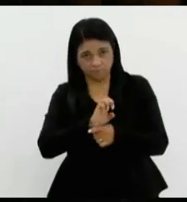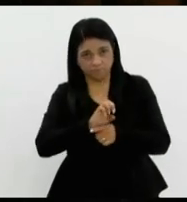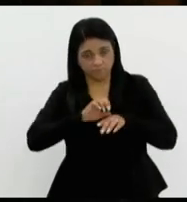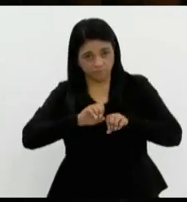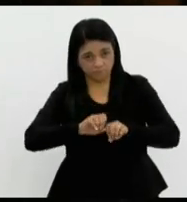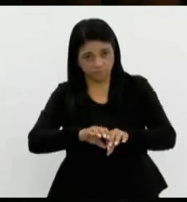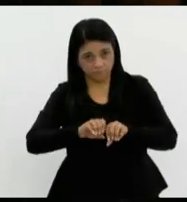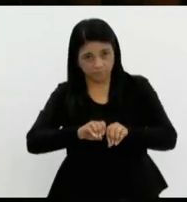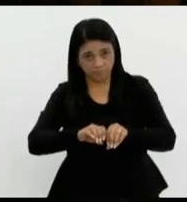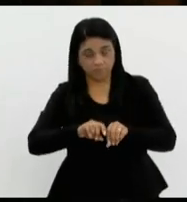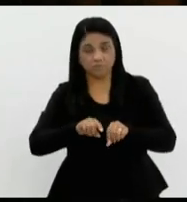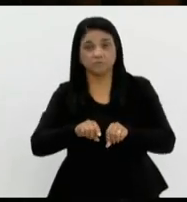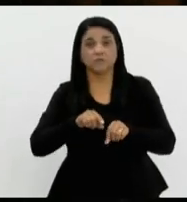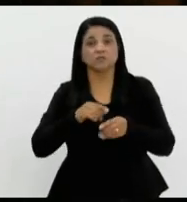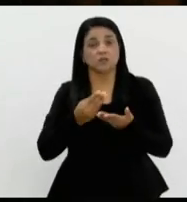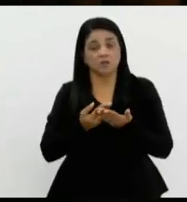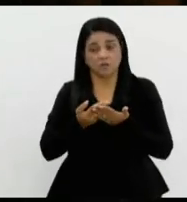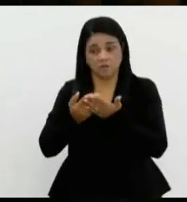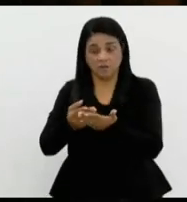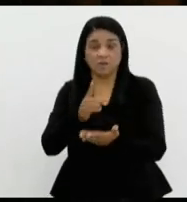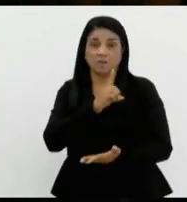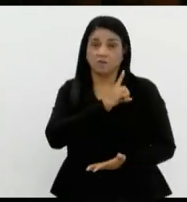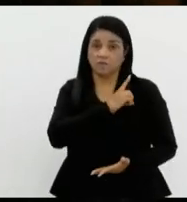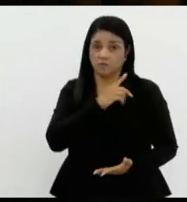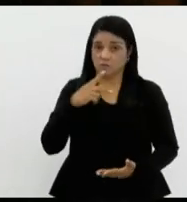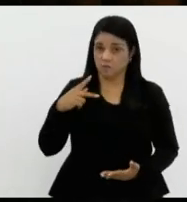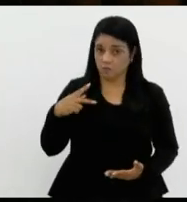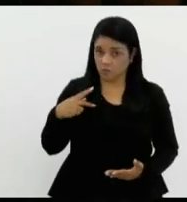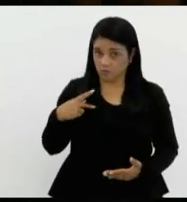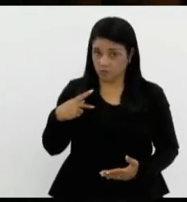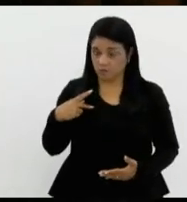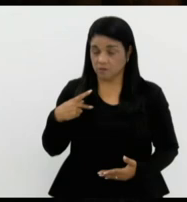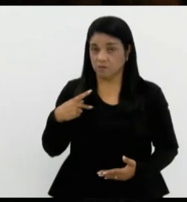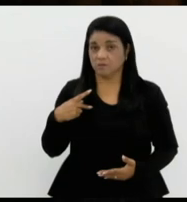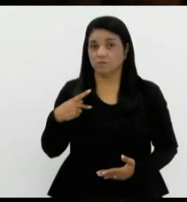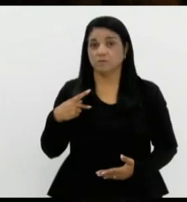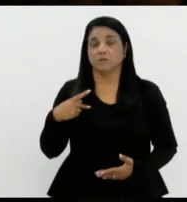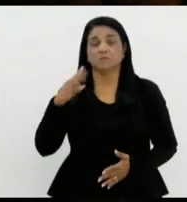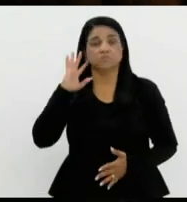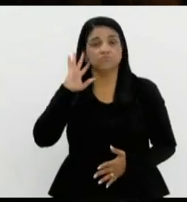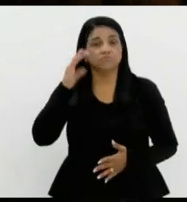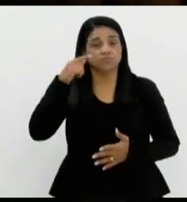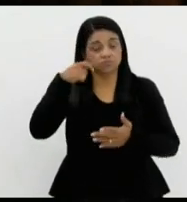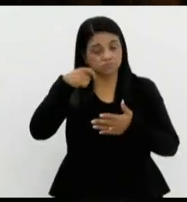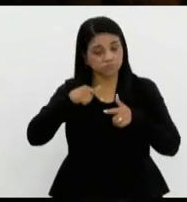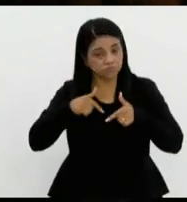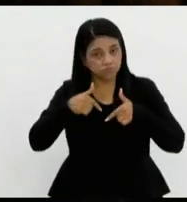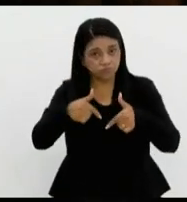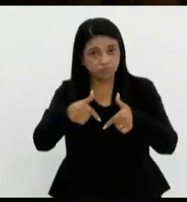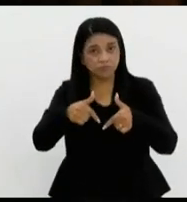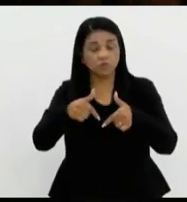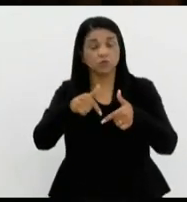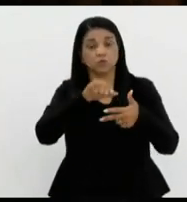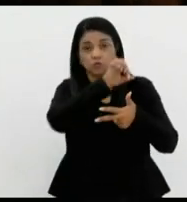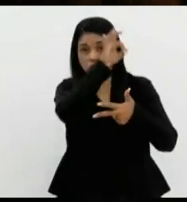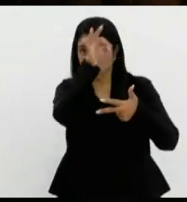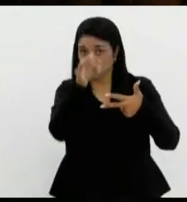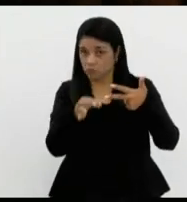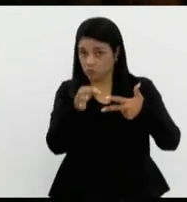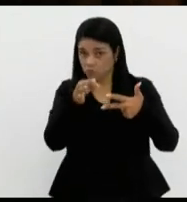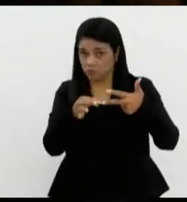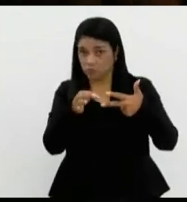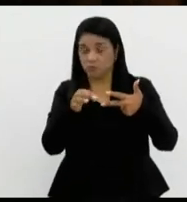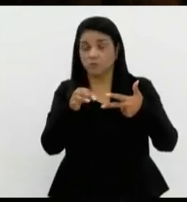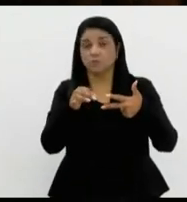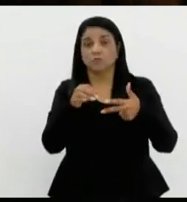à Defensoria Pública para que, imediatamente, ela tome as providências cabíveis, inclusive no âmbito jurídico, para que os alunos